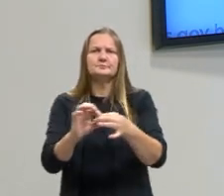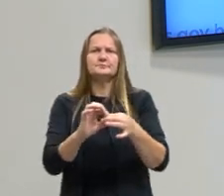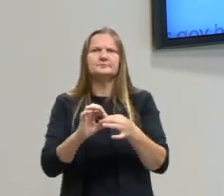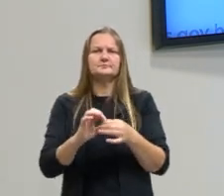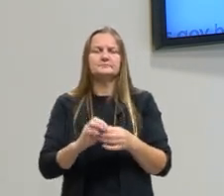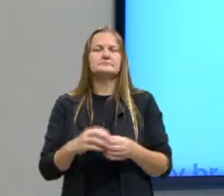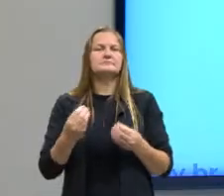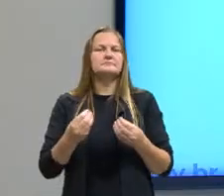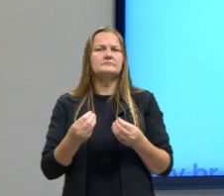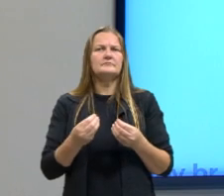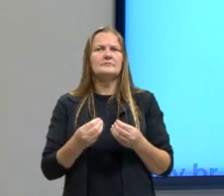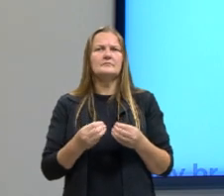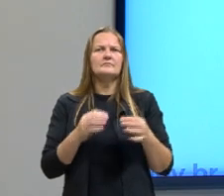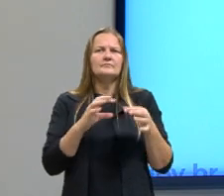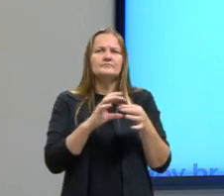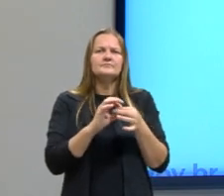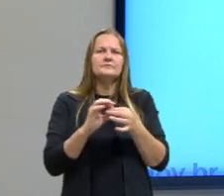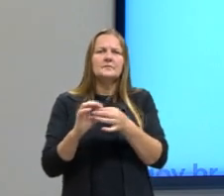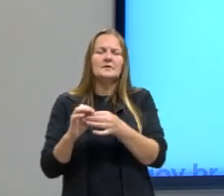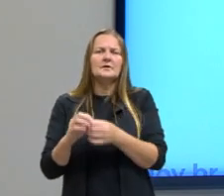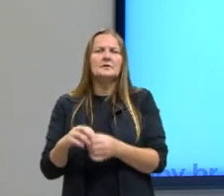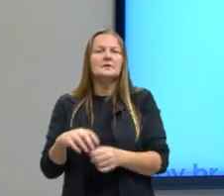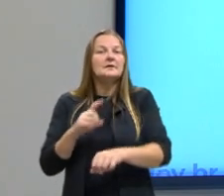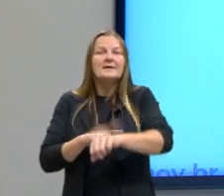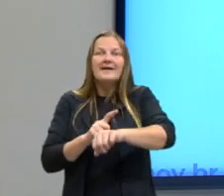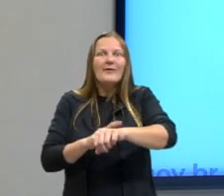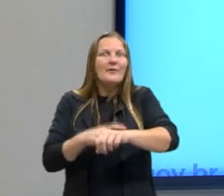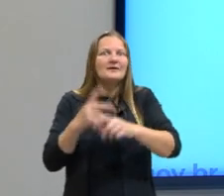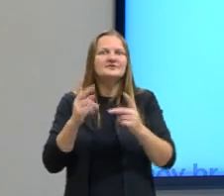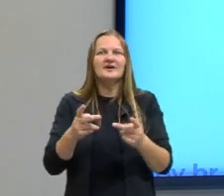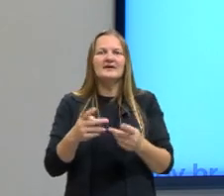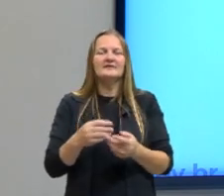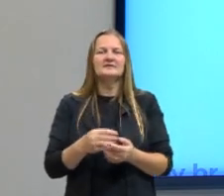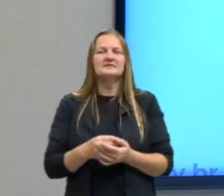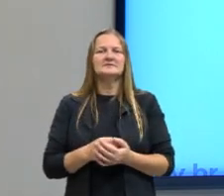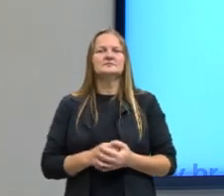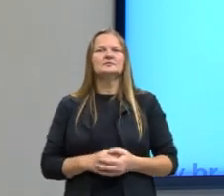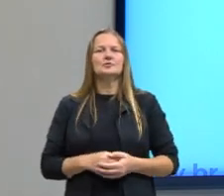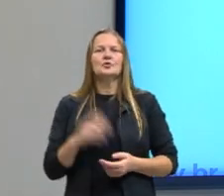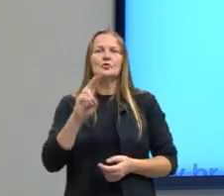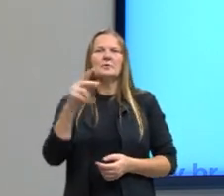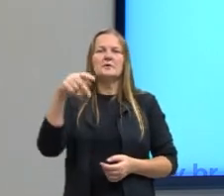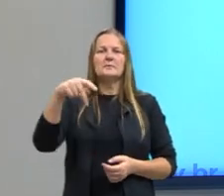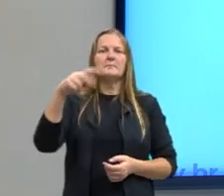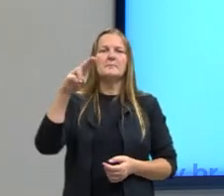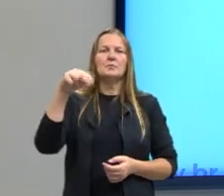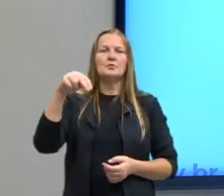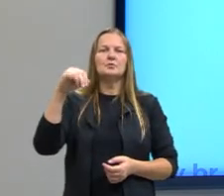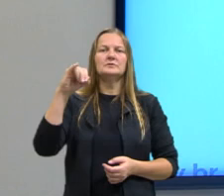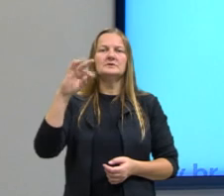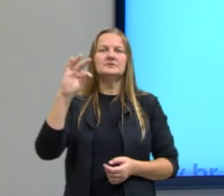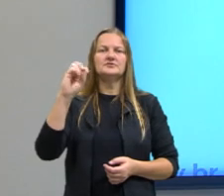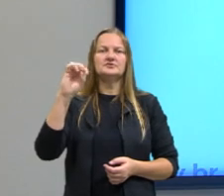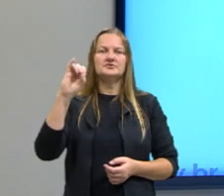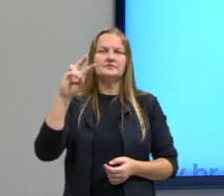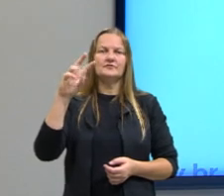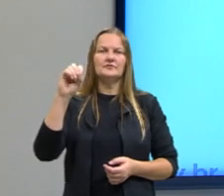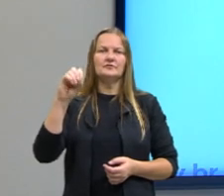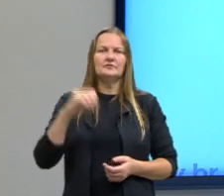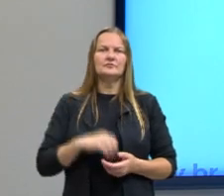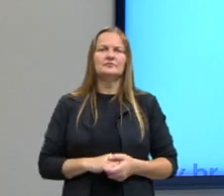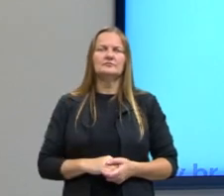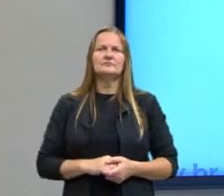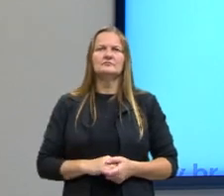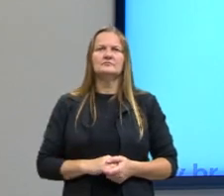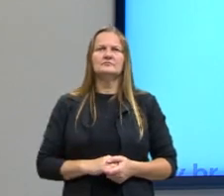o mecanismo de correção é imediato e punitivo numa sociedade me cama solidariedade mecânica